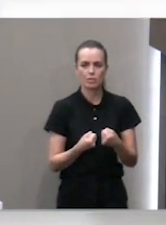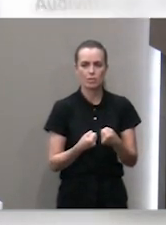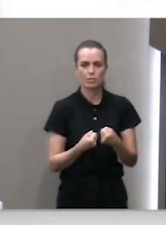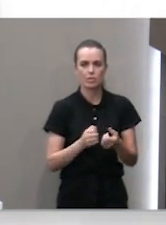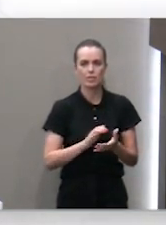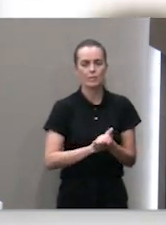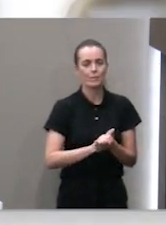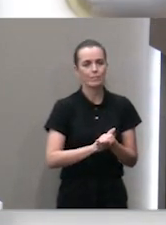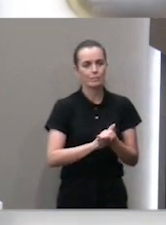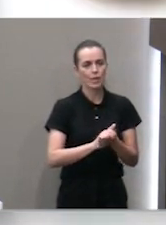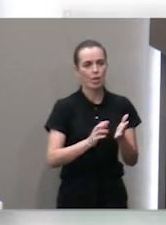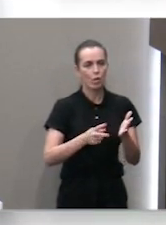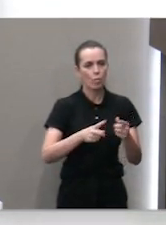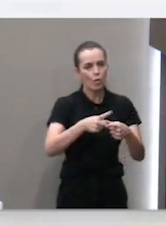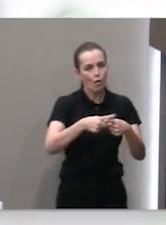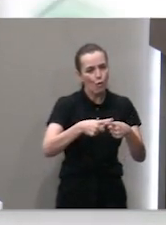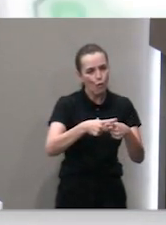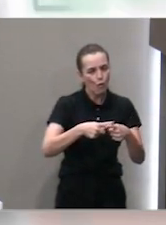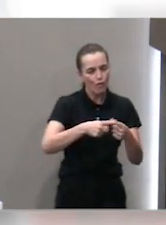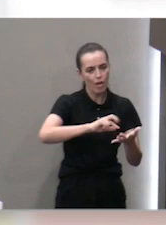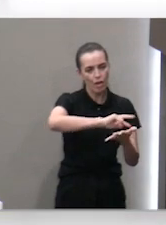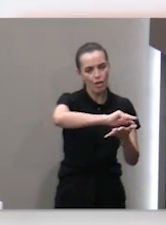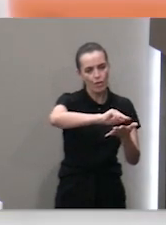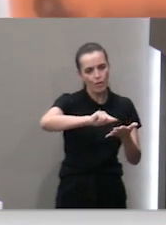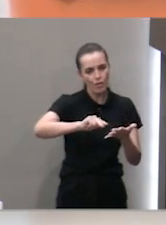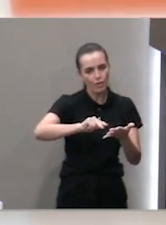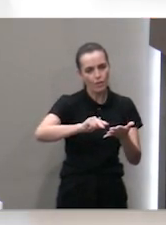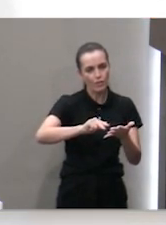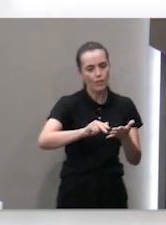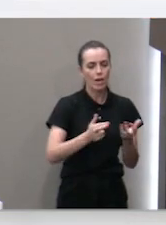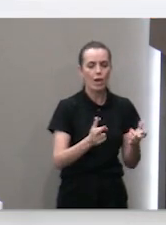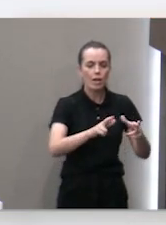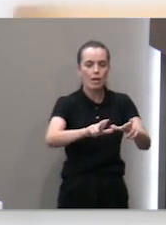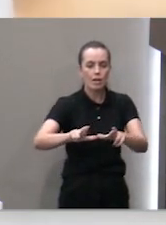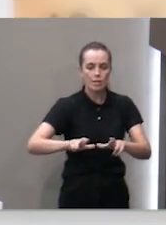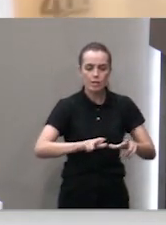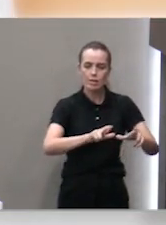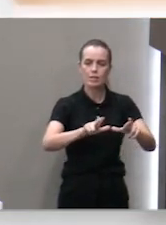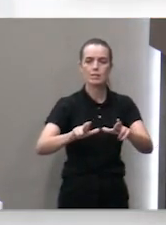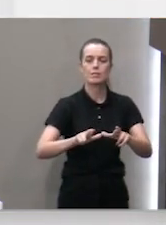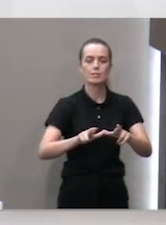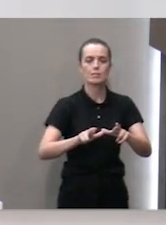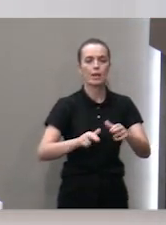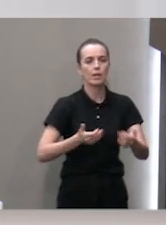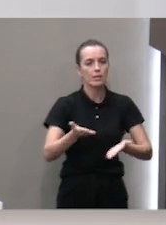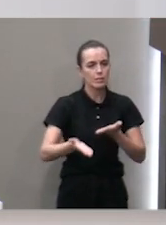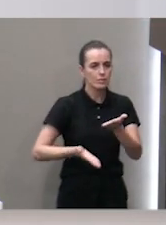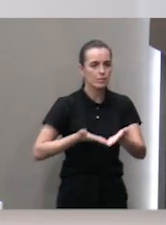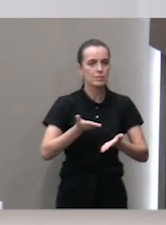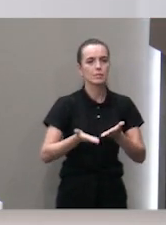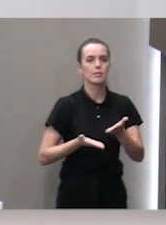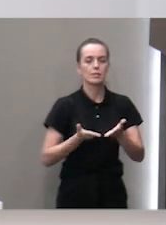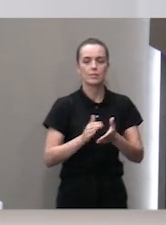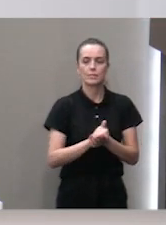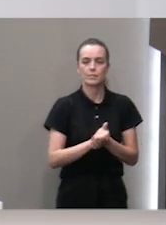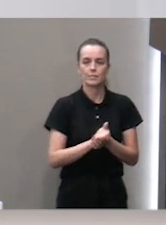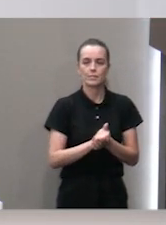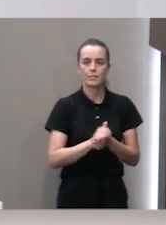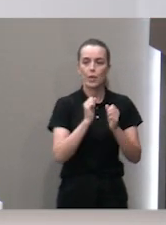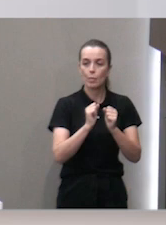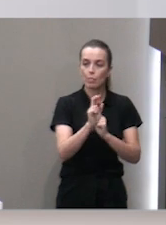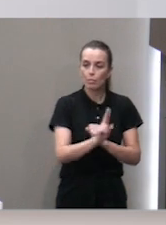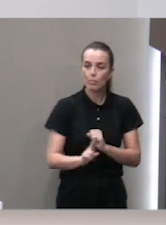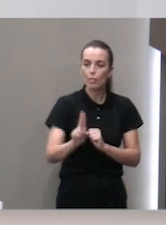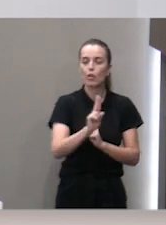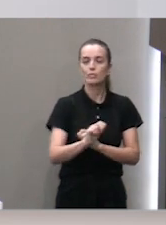de convênios nas mais diversas áreas de serviços quanto aquisição de produtos. Essa rede pode ser utilizada